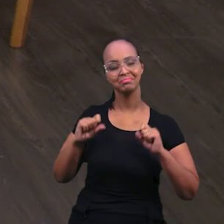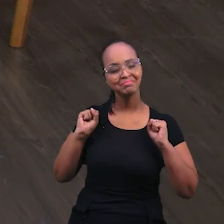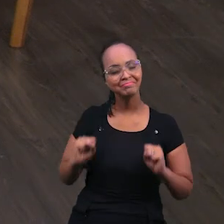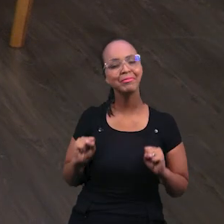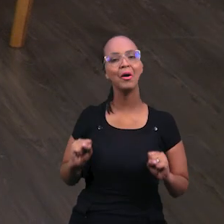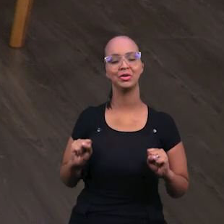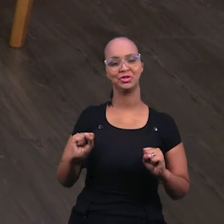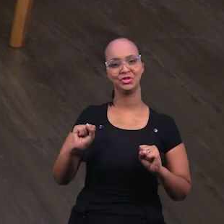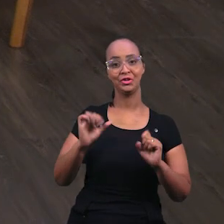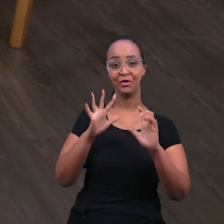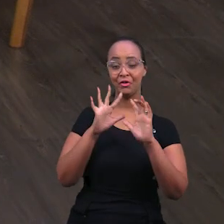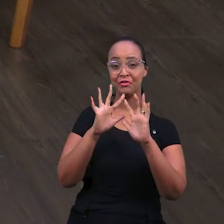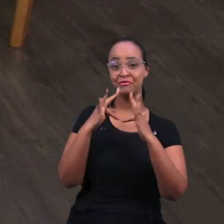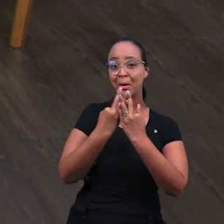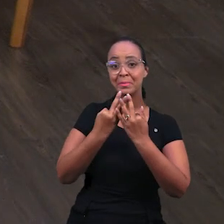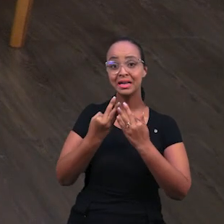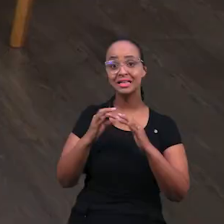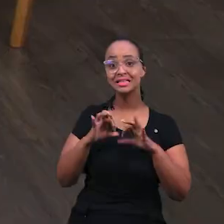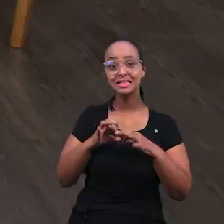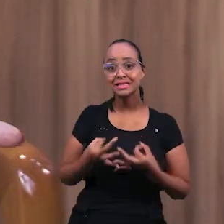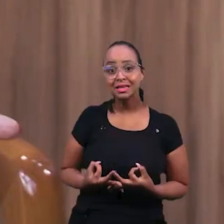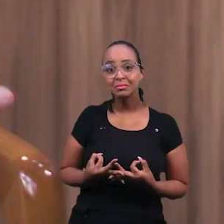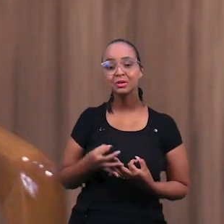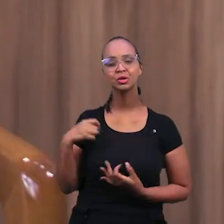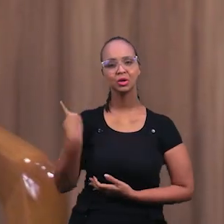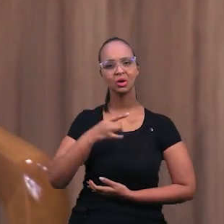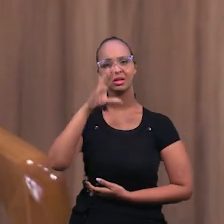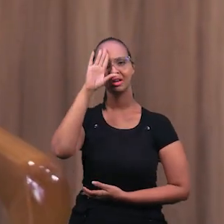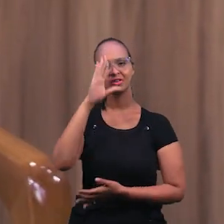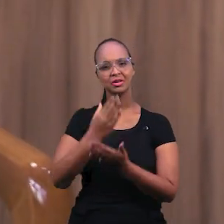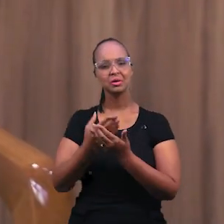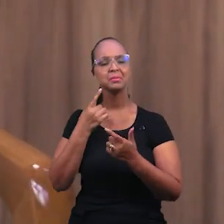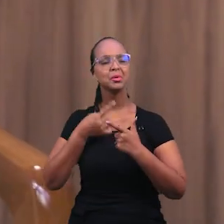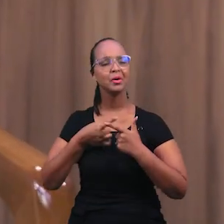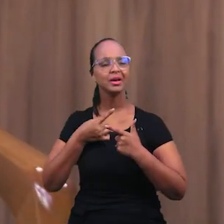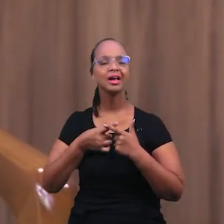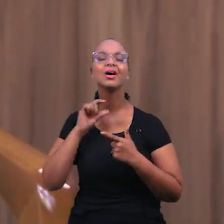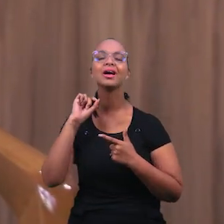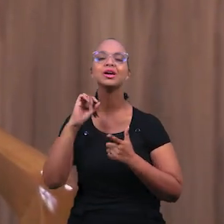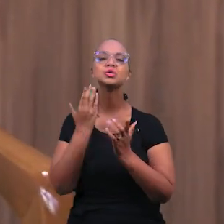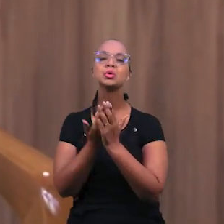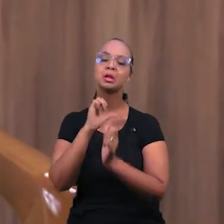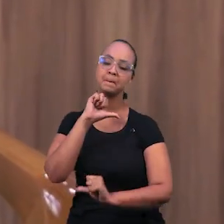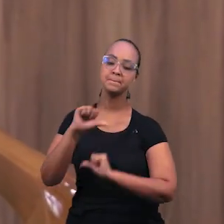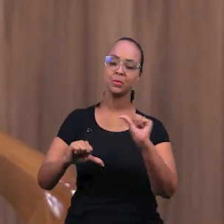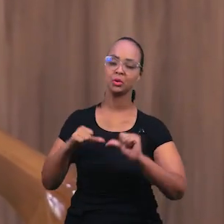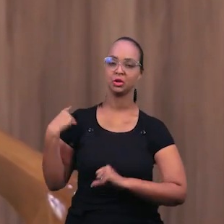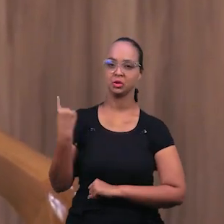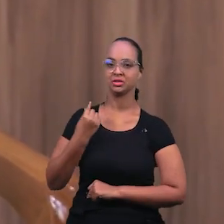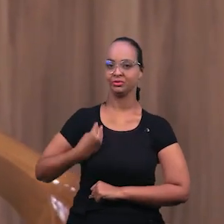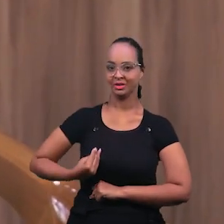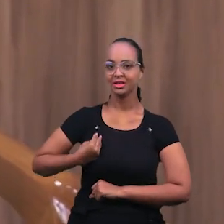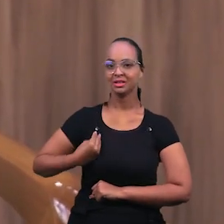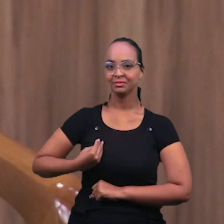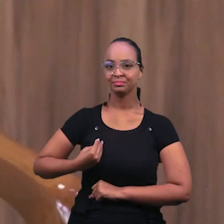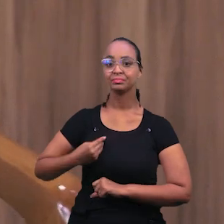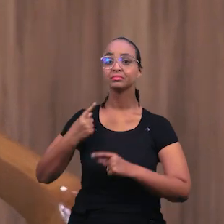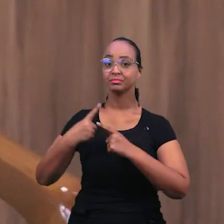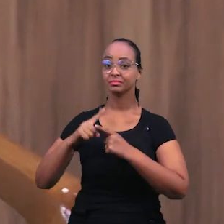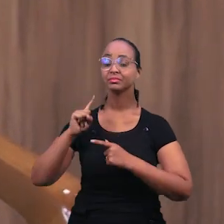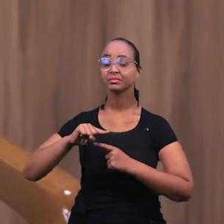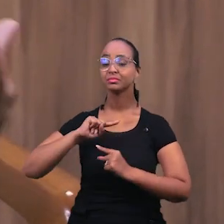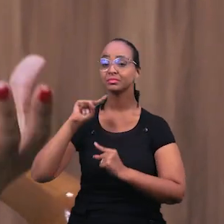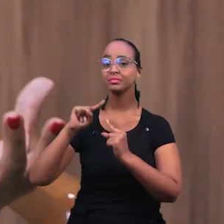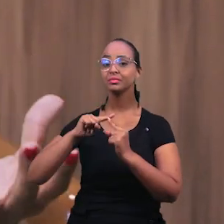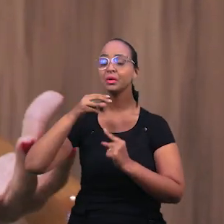mesmo para as famílias simples. E é nisso que nós acreditamos, que estudar verdadeiramente muda a nossa vida. Então, é uma